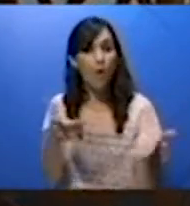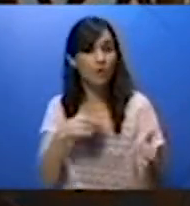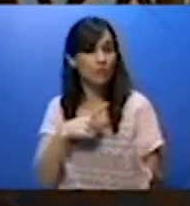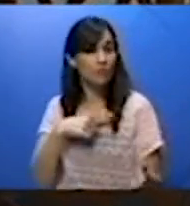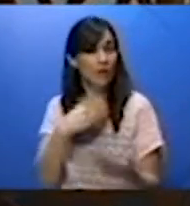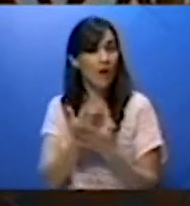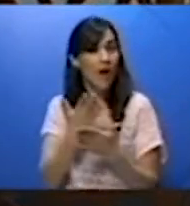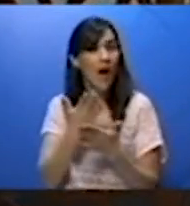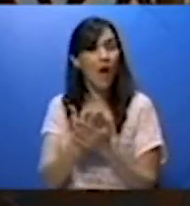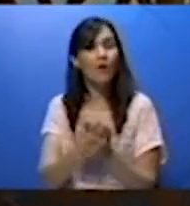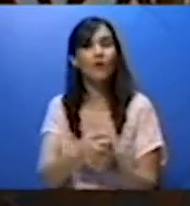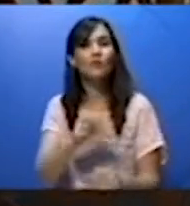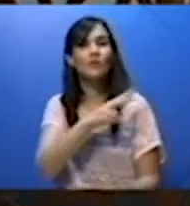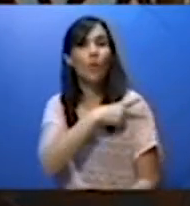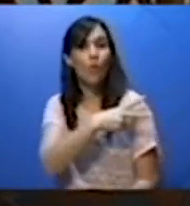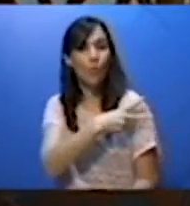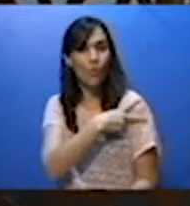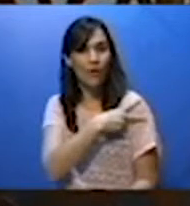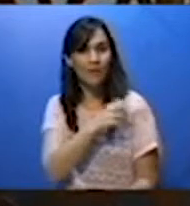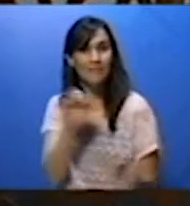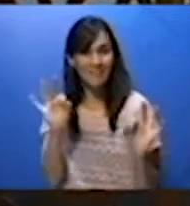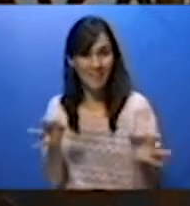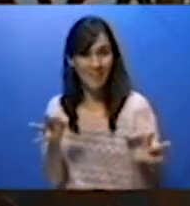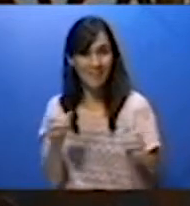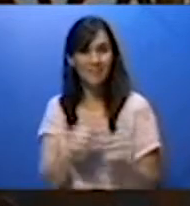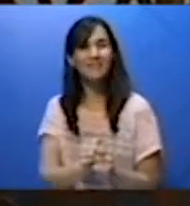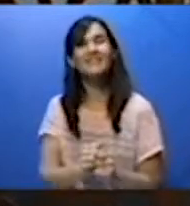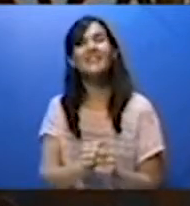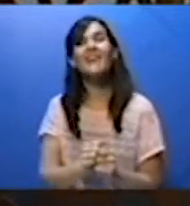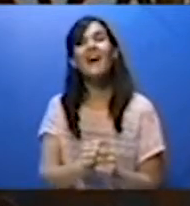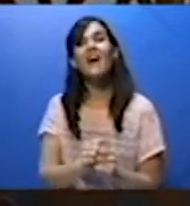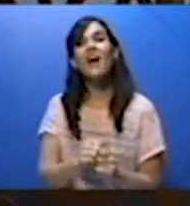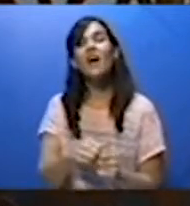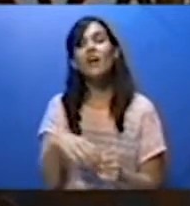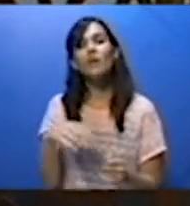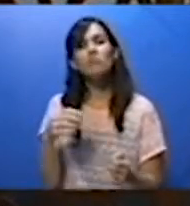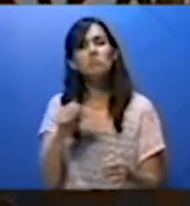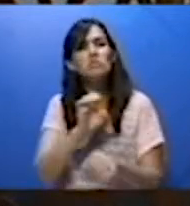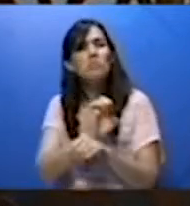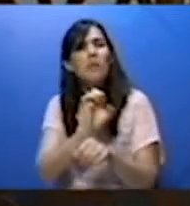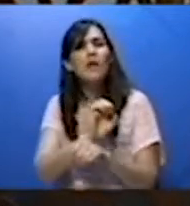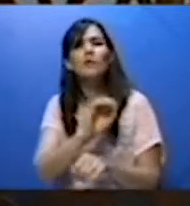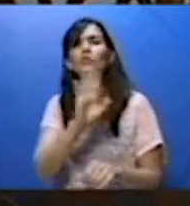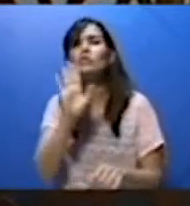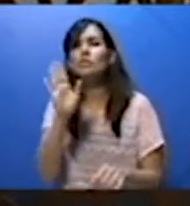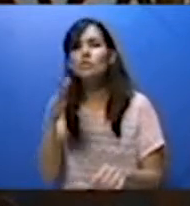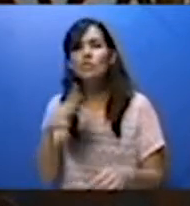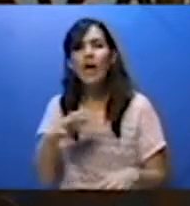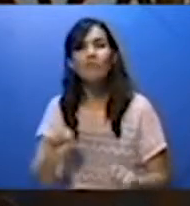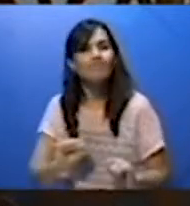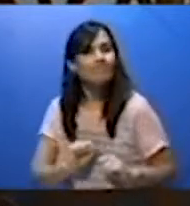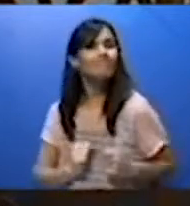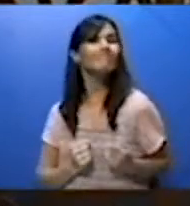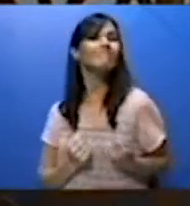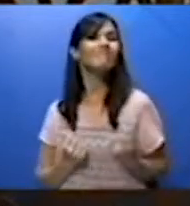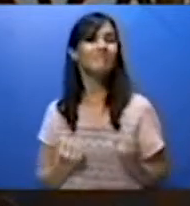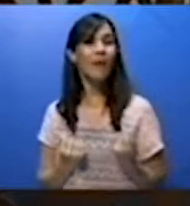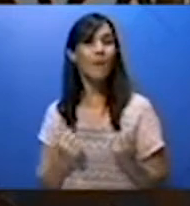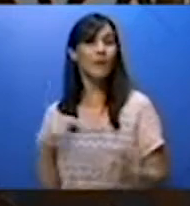aula do 2º ano certo eu espero que vocês têm descansado revigorar as energias